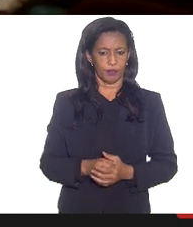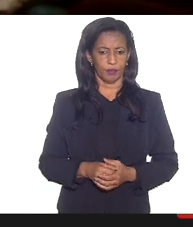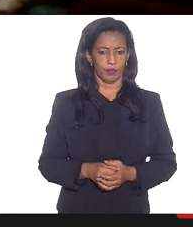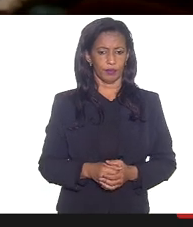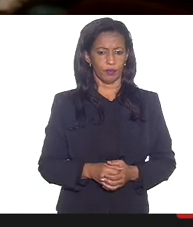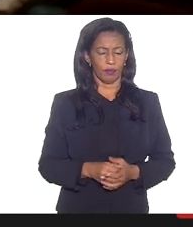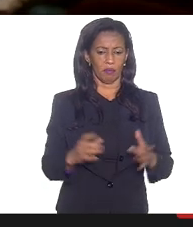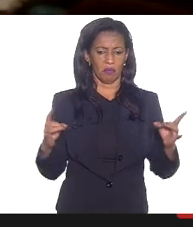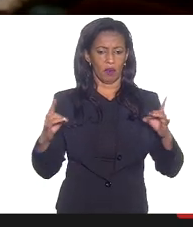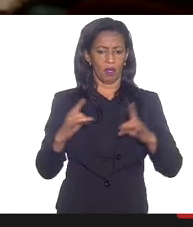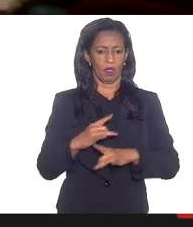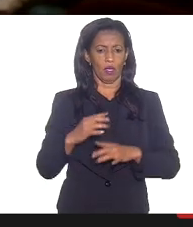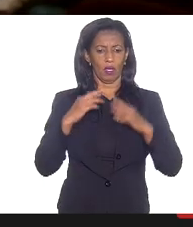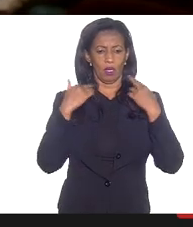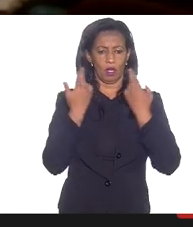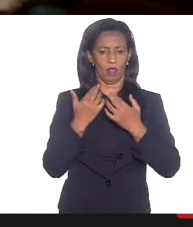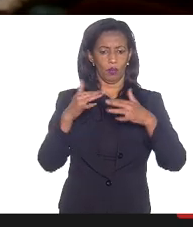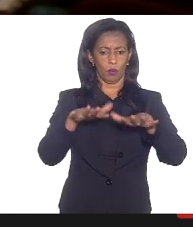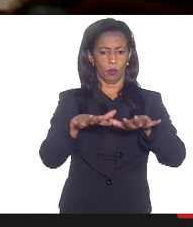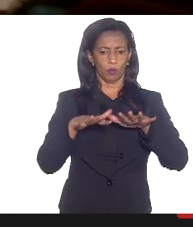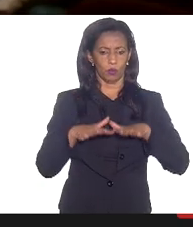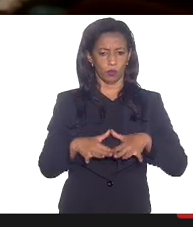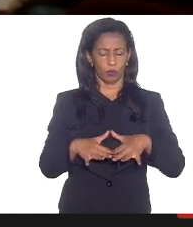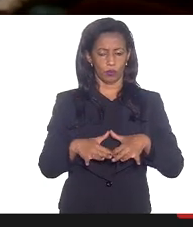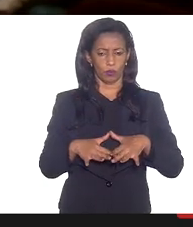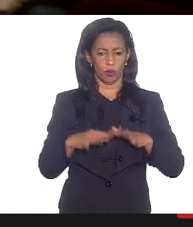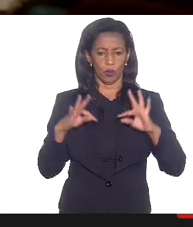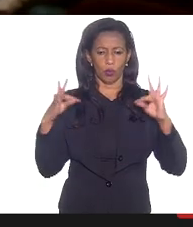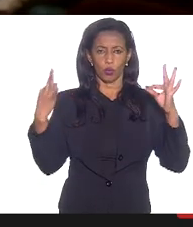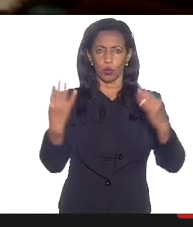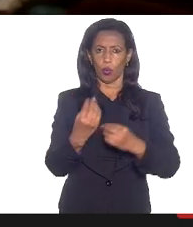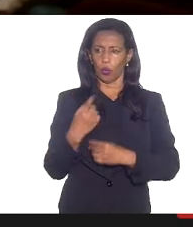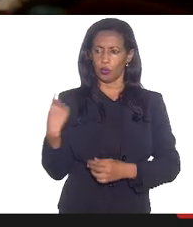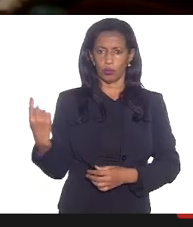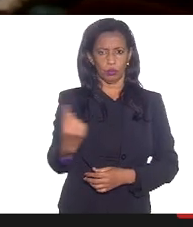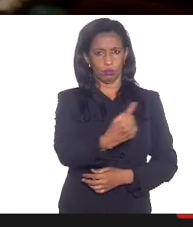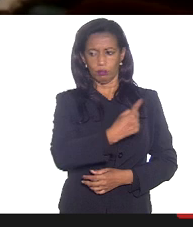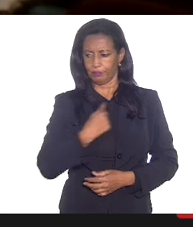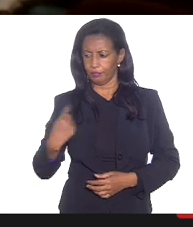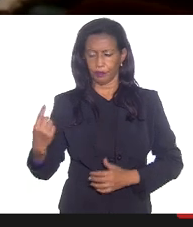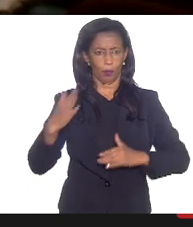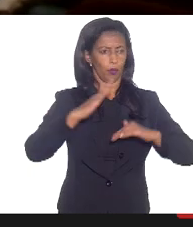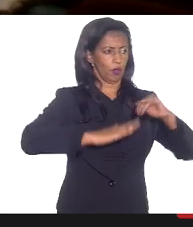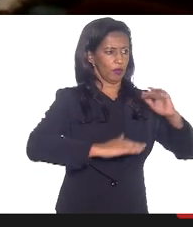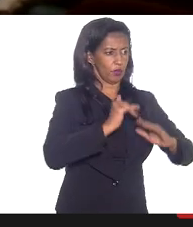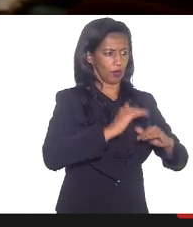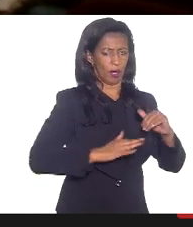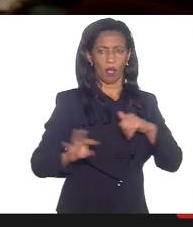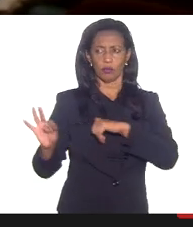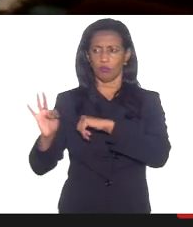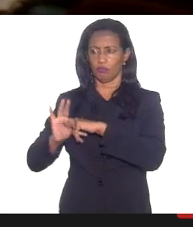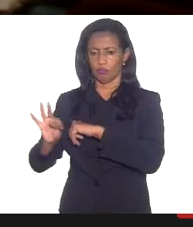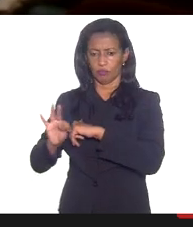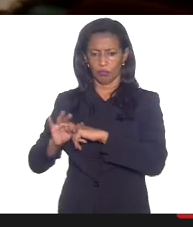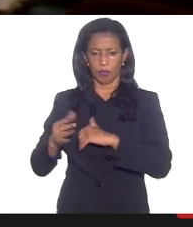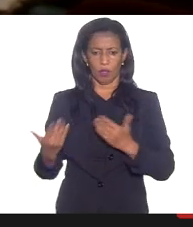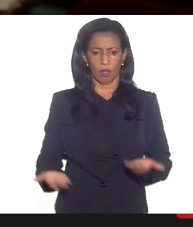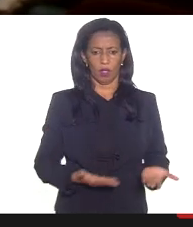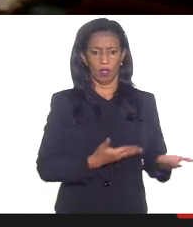à disposição da audiência pública todos os nossos profissionais aqui técnicos e a